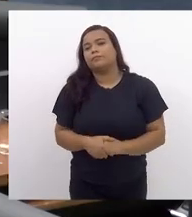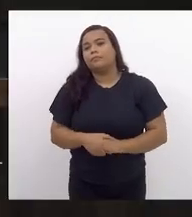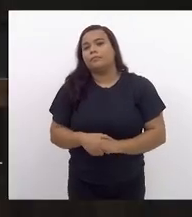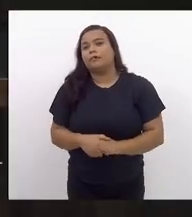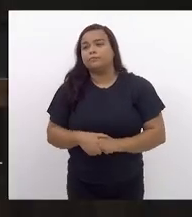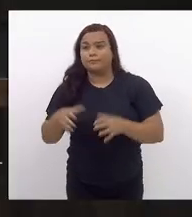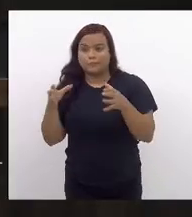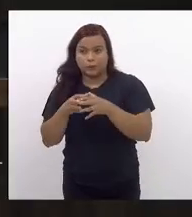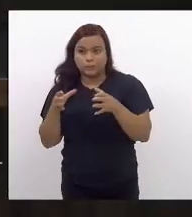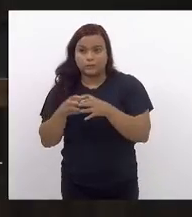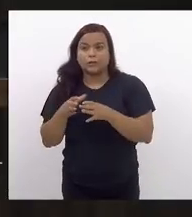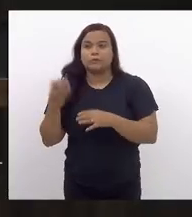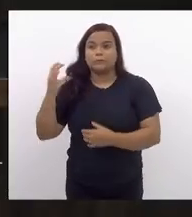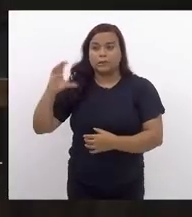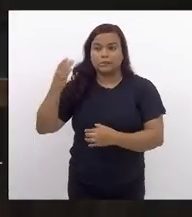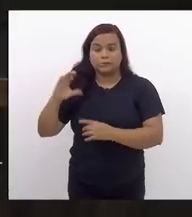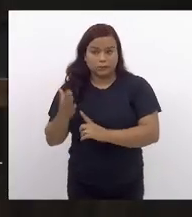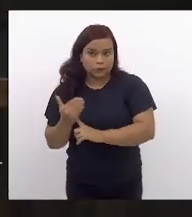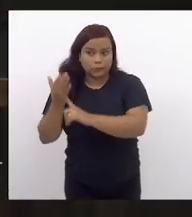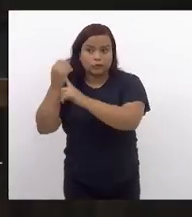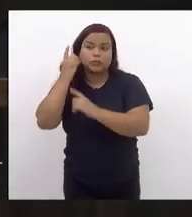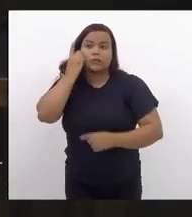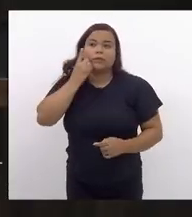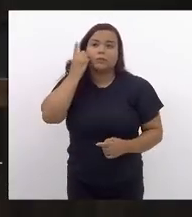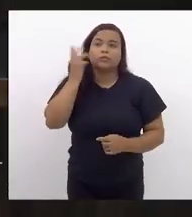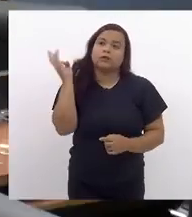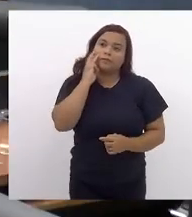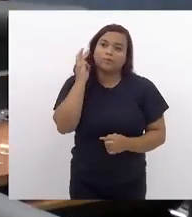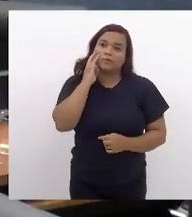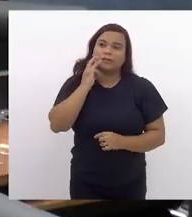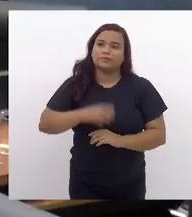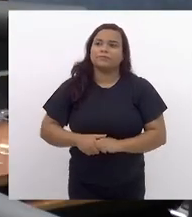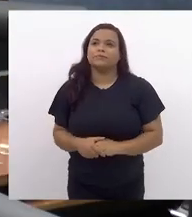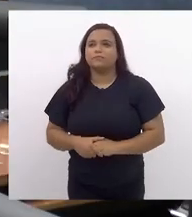Pela Comissão de Ciência e Tecnologia, deputado Valdé Carreiro. Cumprimento